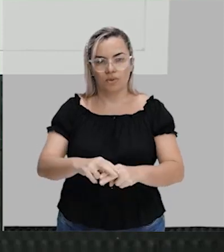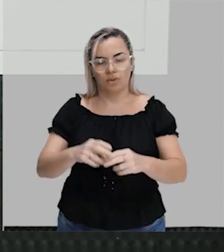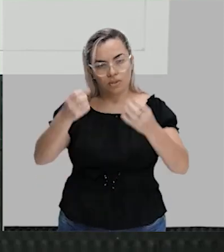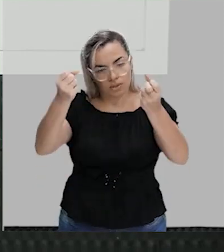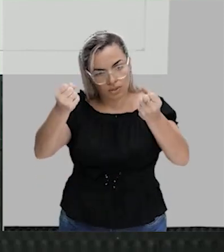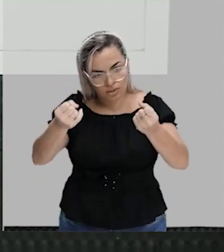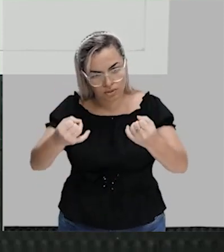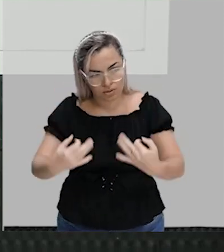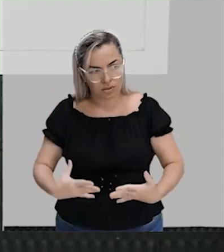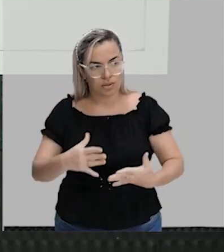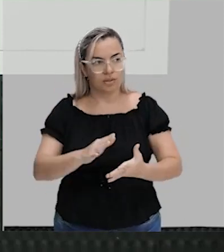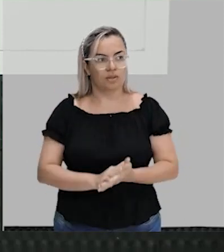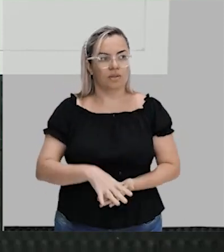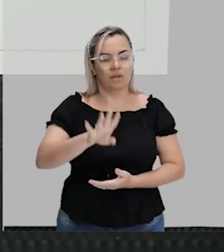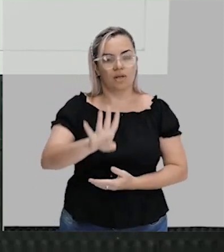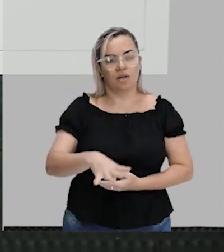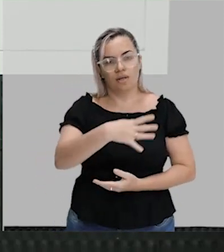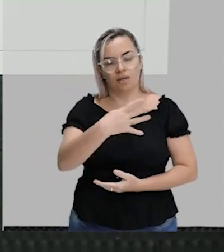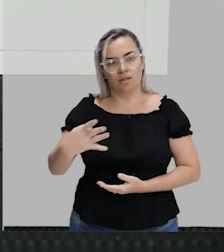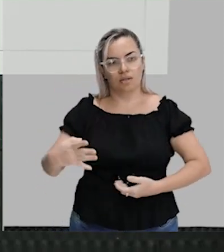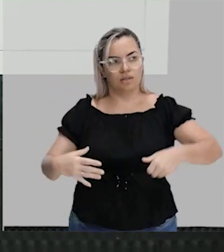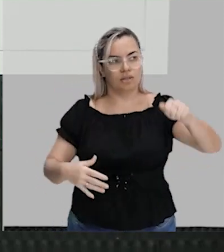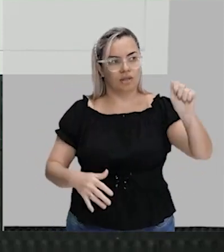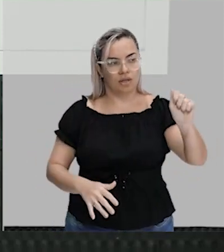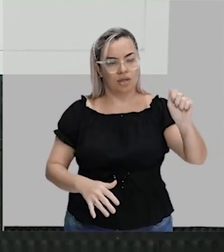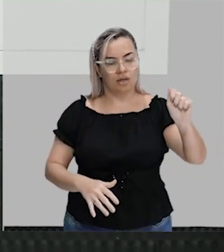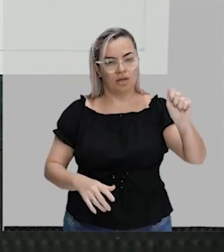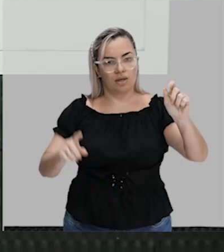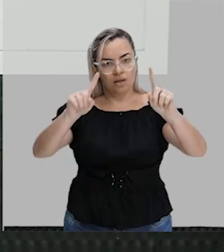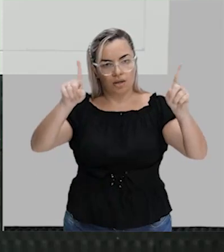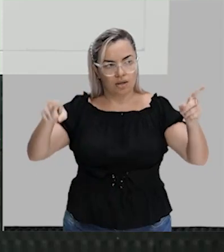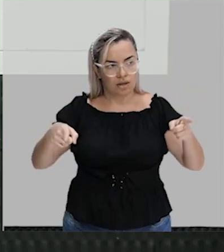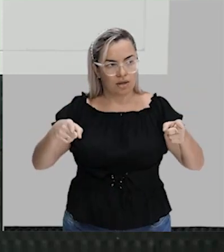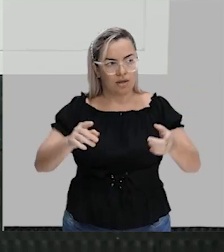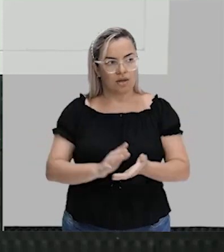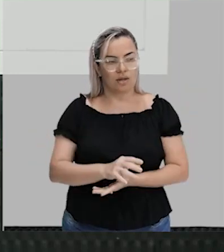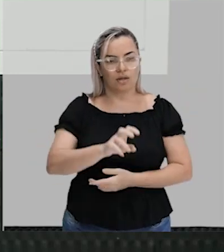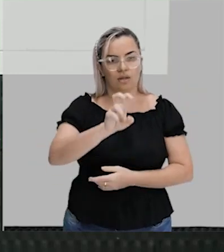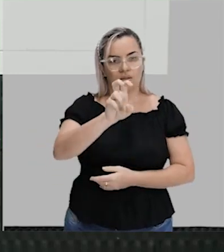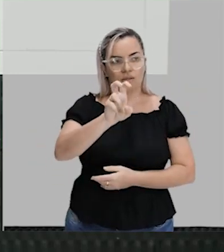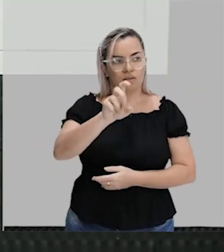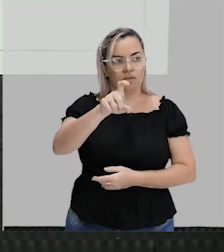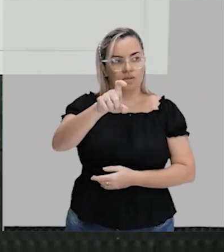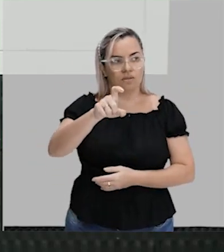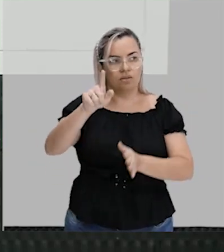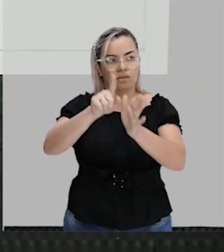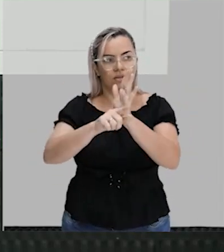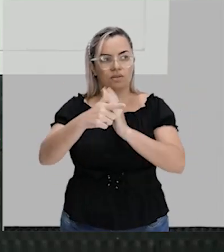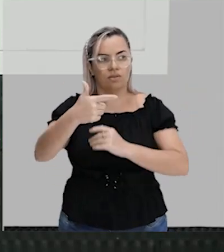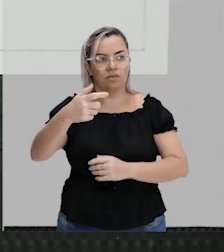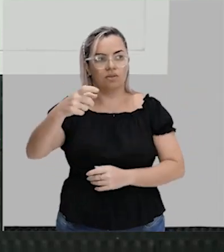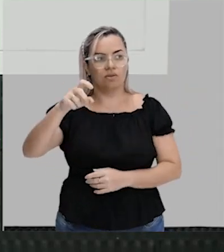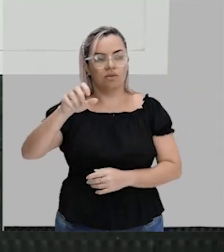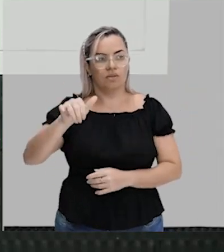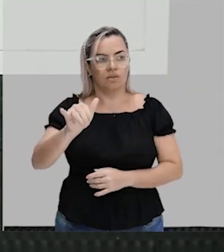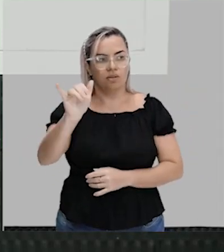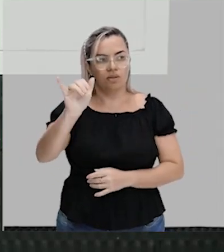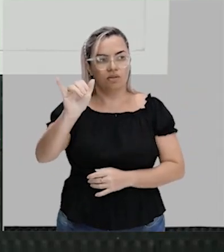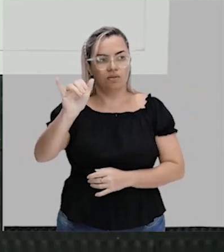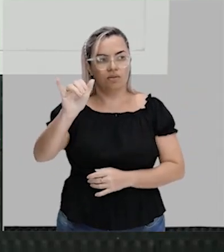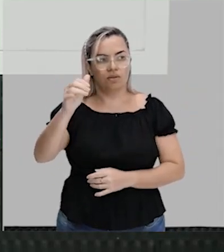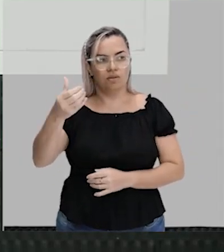2y 6 1 e x + y ela é igual